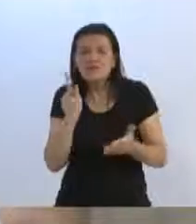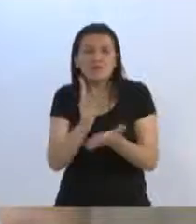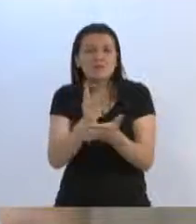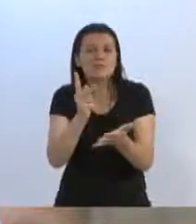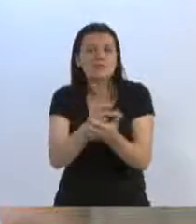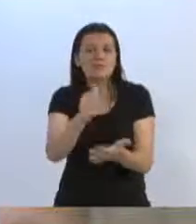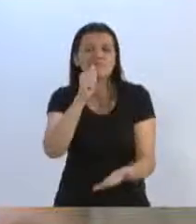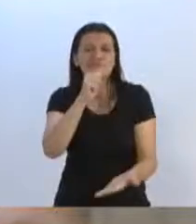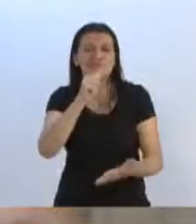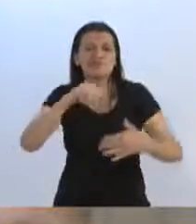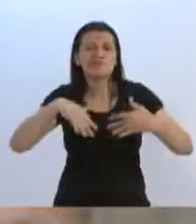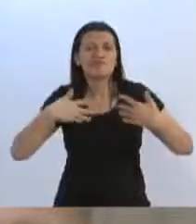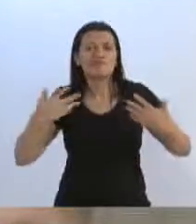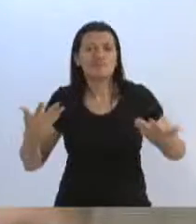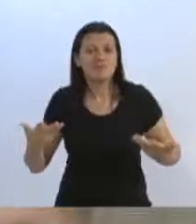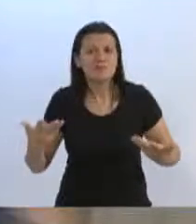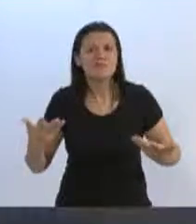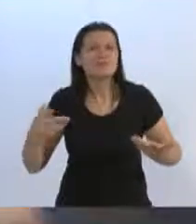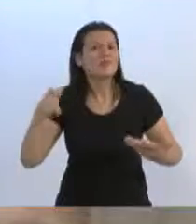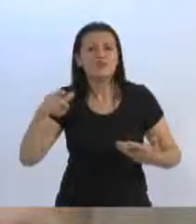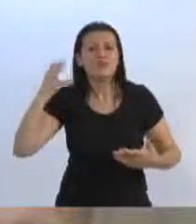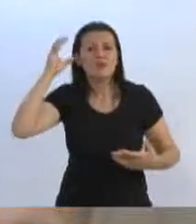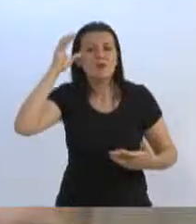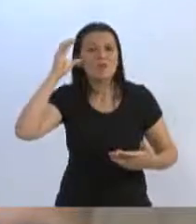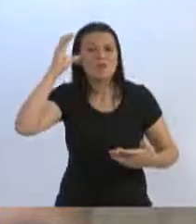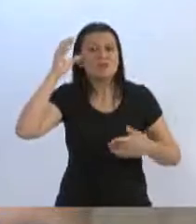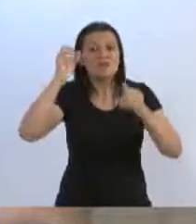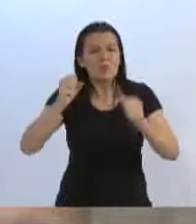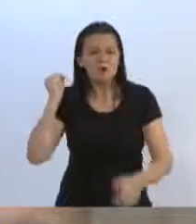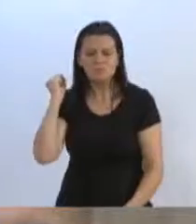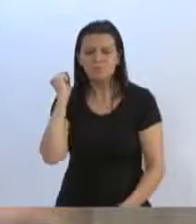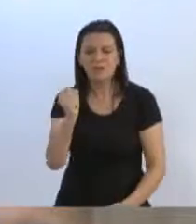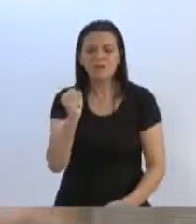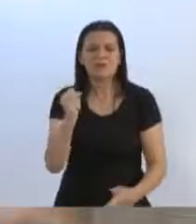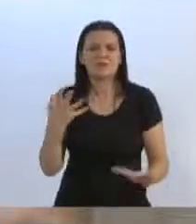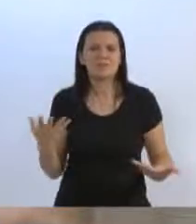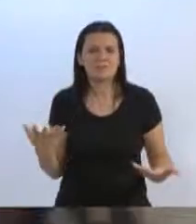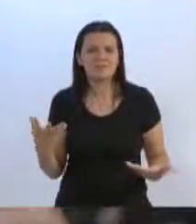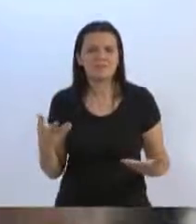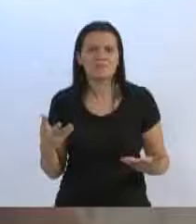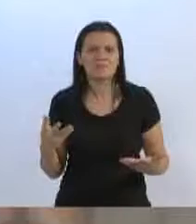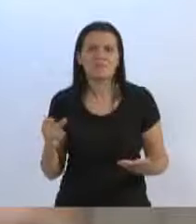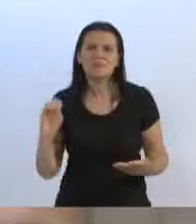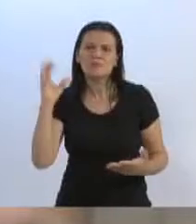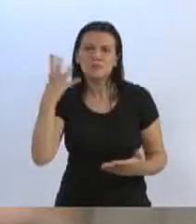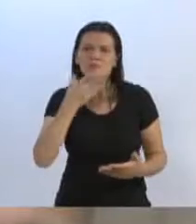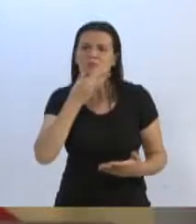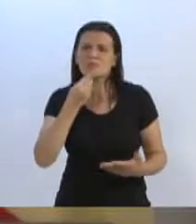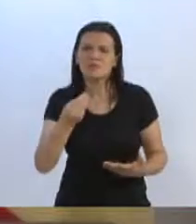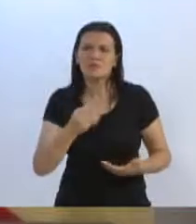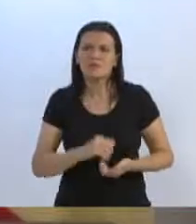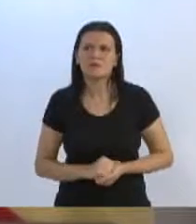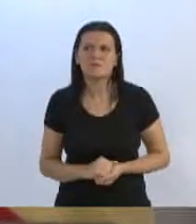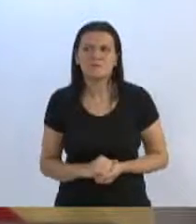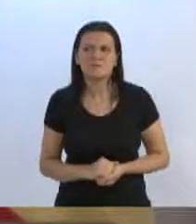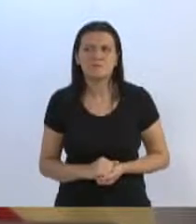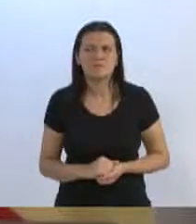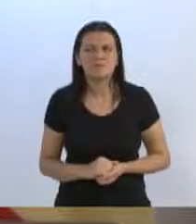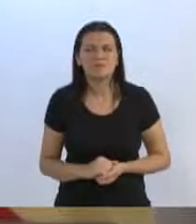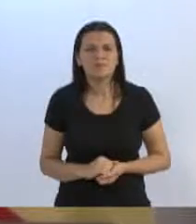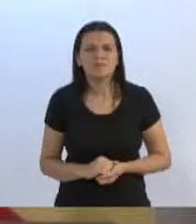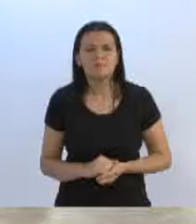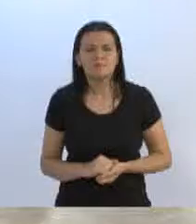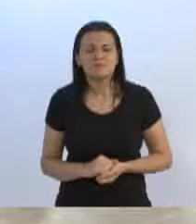que acabam podendo fazer um assassinato como aconteceu com esse rapaz. Obrigado. Perfeito. Vereador Zeca.